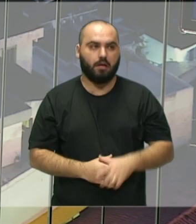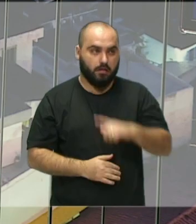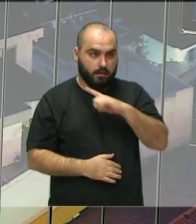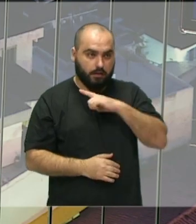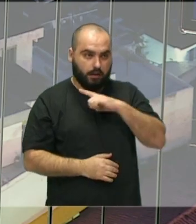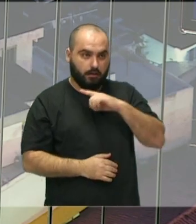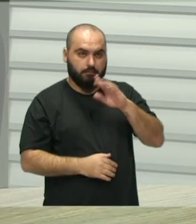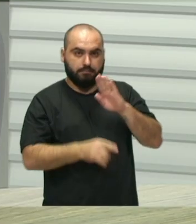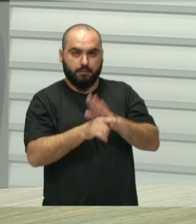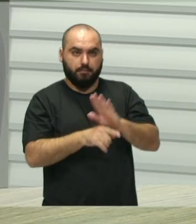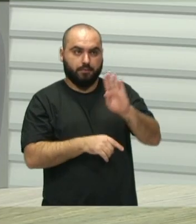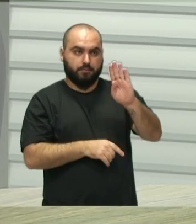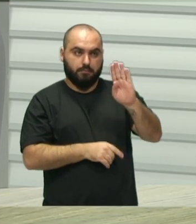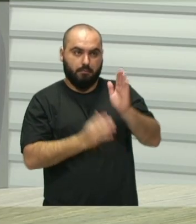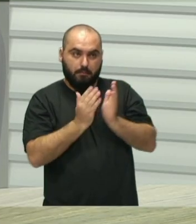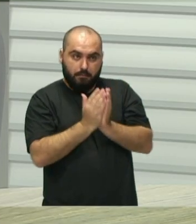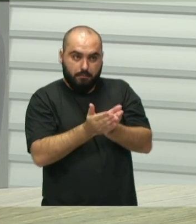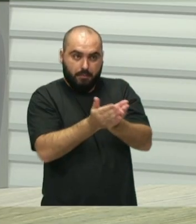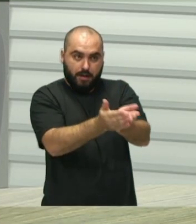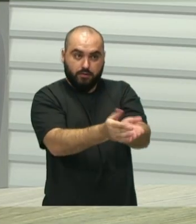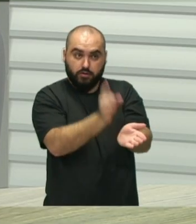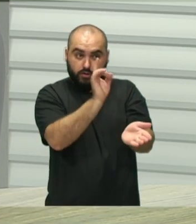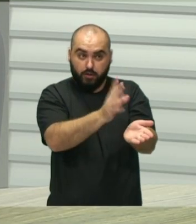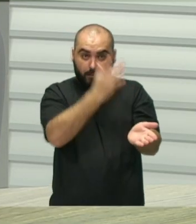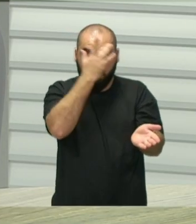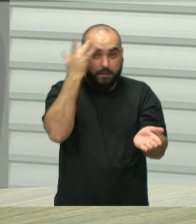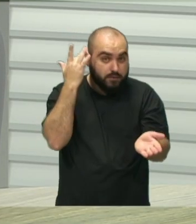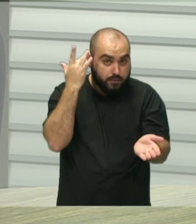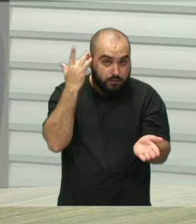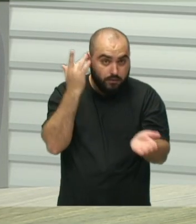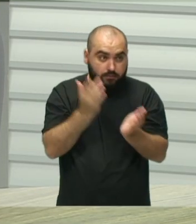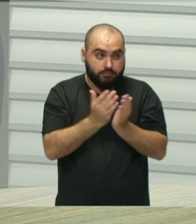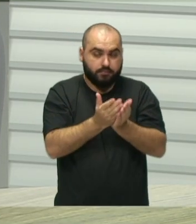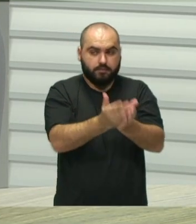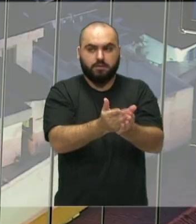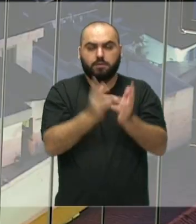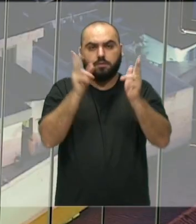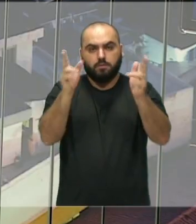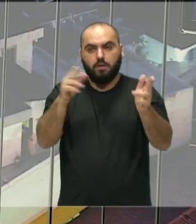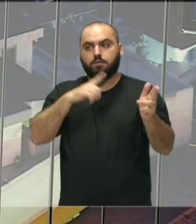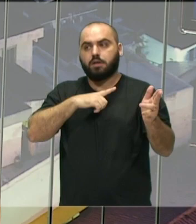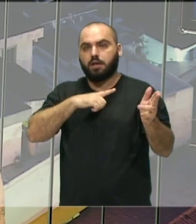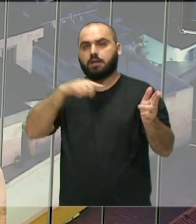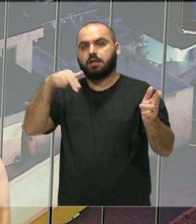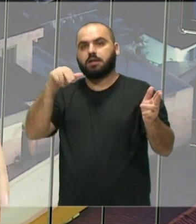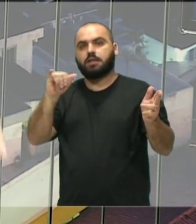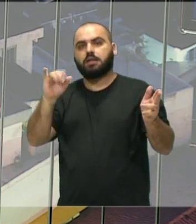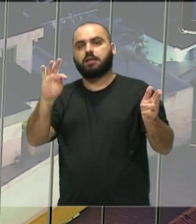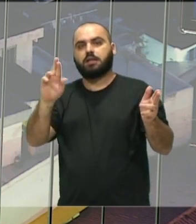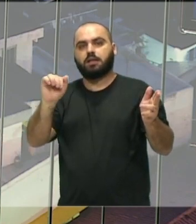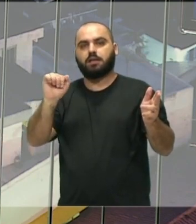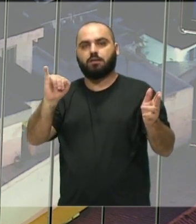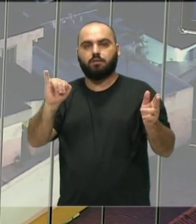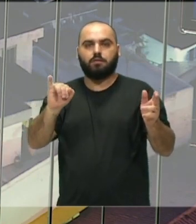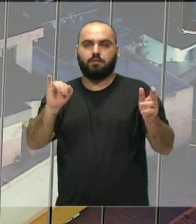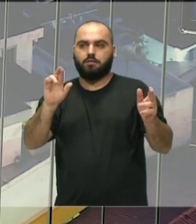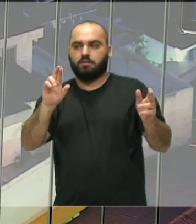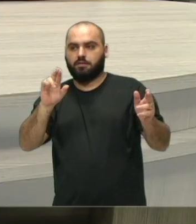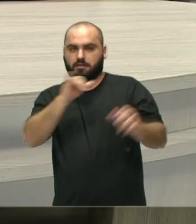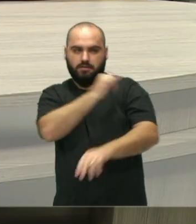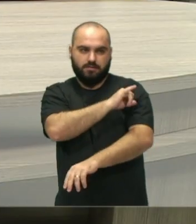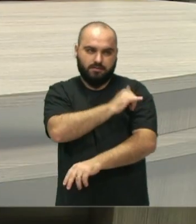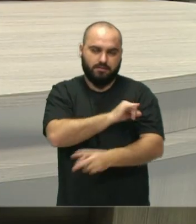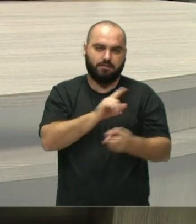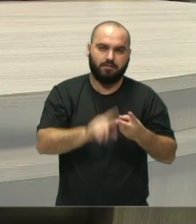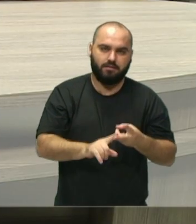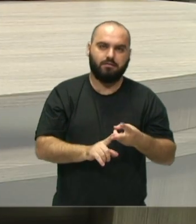balsas só para passageiros, como existe, por exemplo, entre Niterói e Rio de Janeiro, entre Porto Alegre